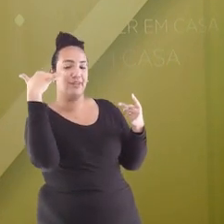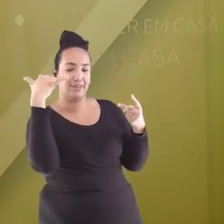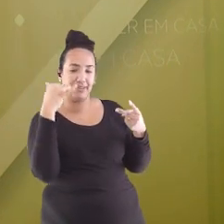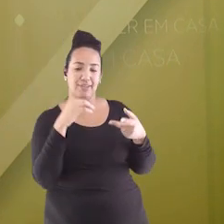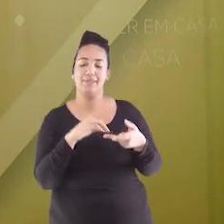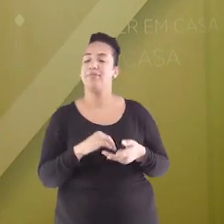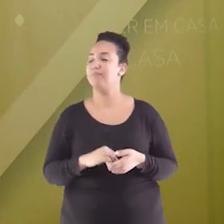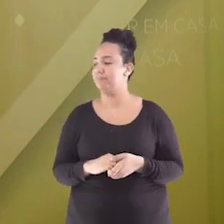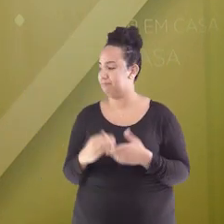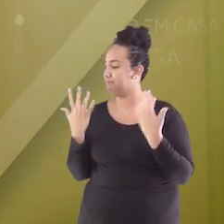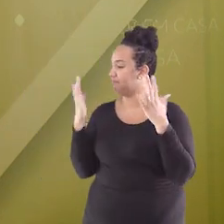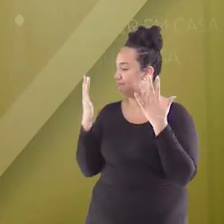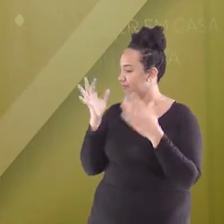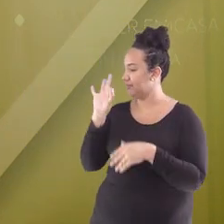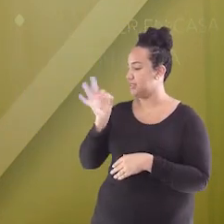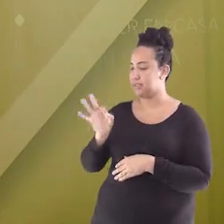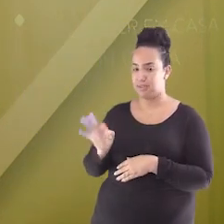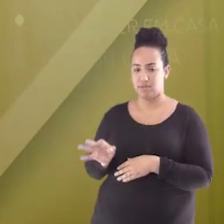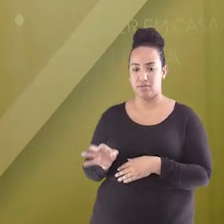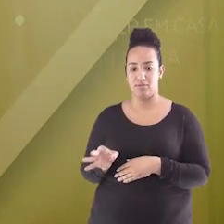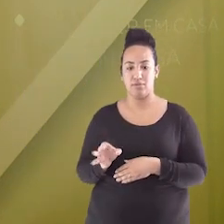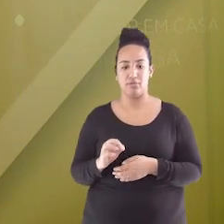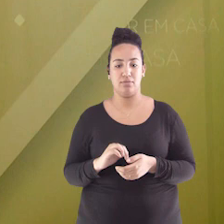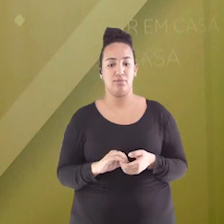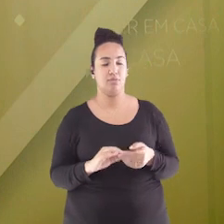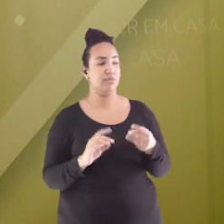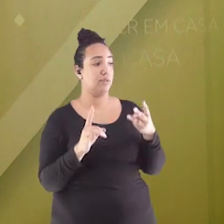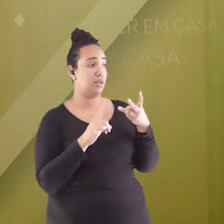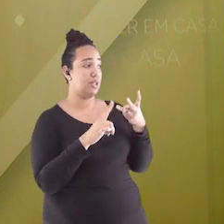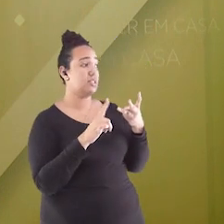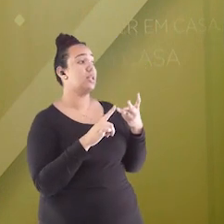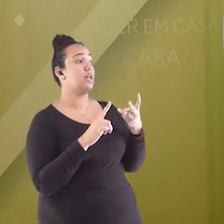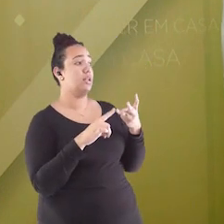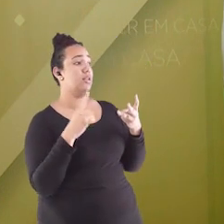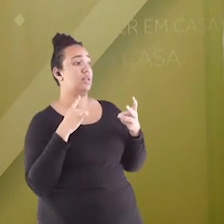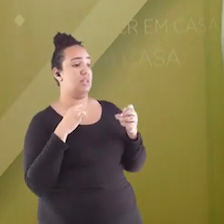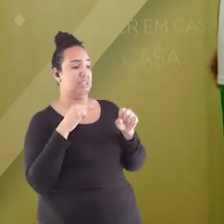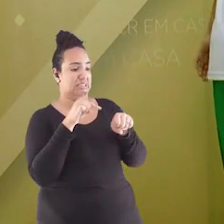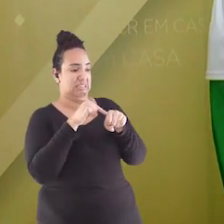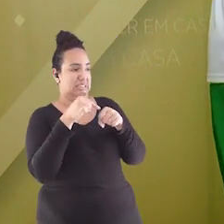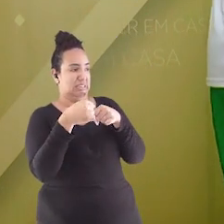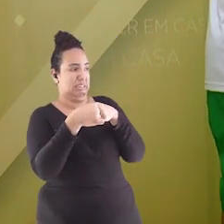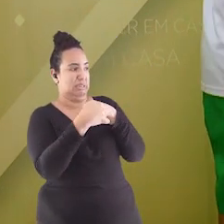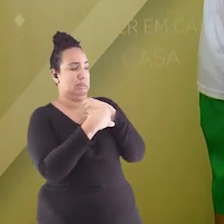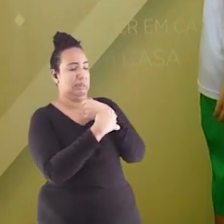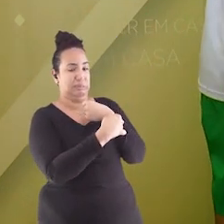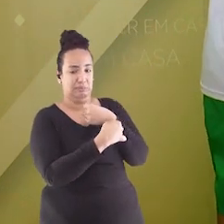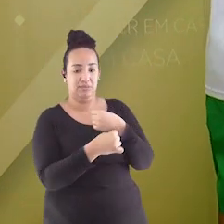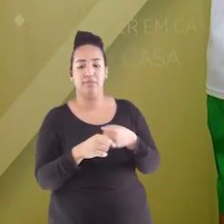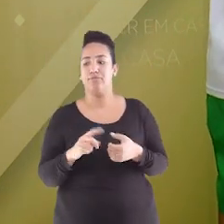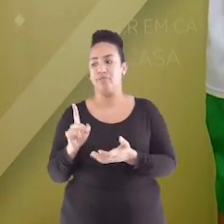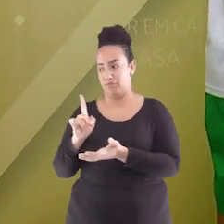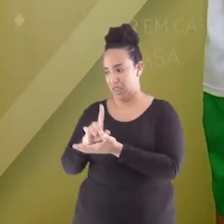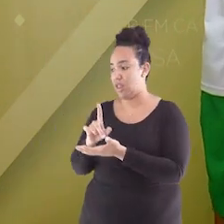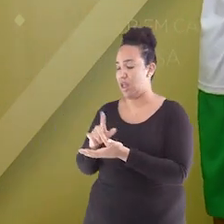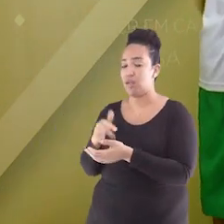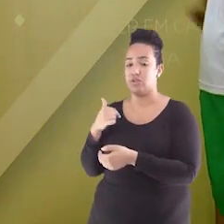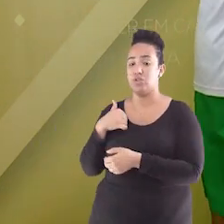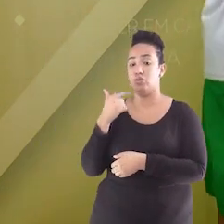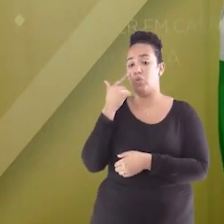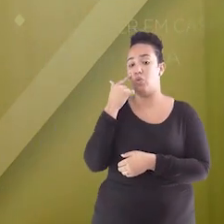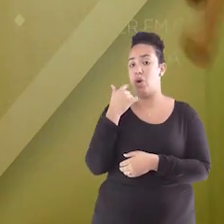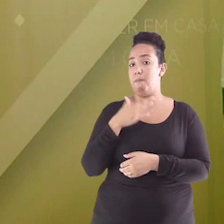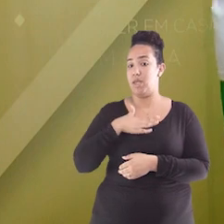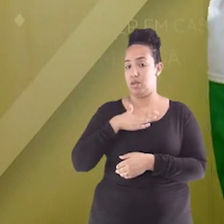e cheirosa. Será que eu coloco mais um. Qual? Espinhosa, que rosa tem espinho. Isso mesmo. Vamos ver as que eu